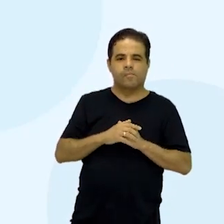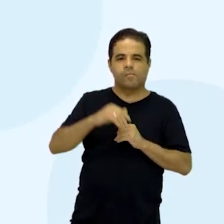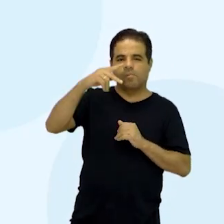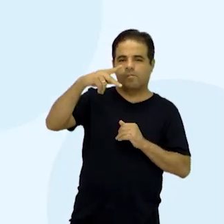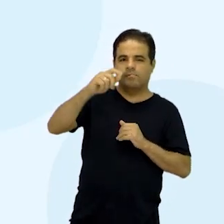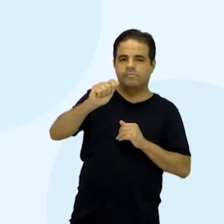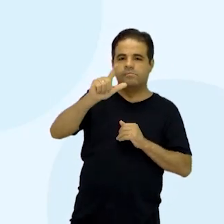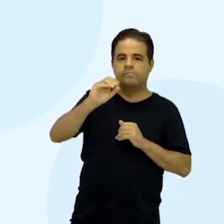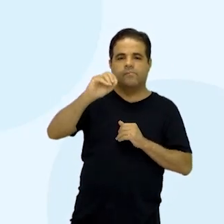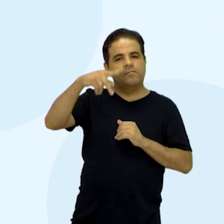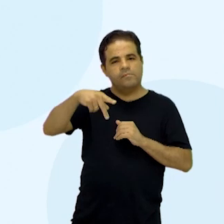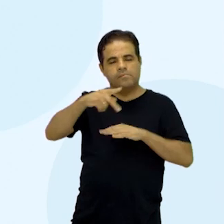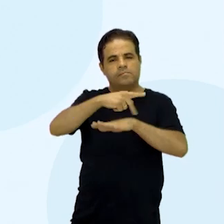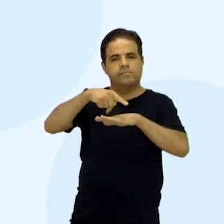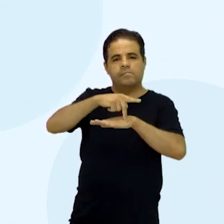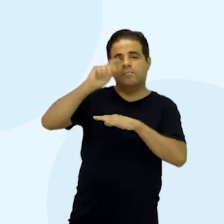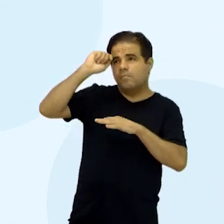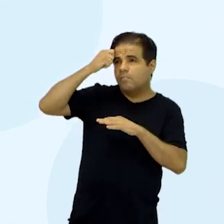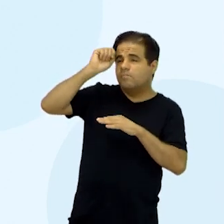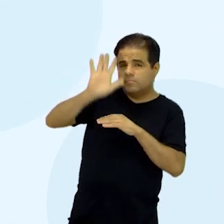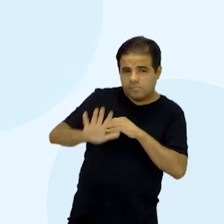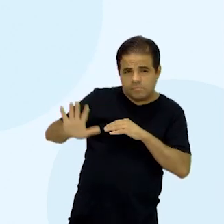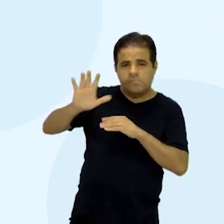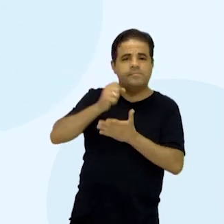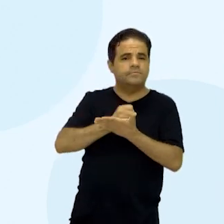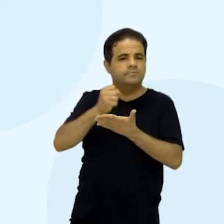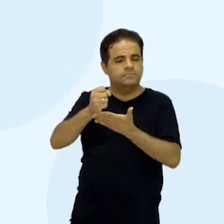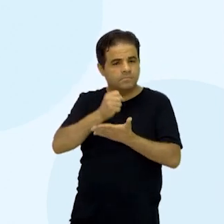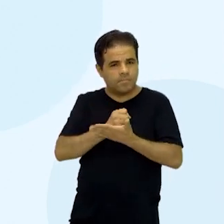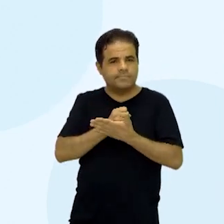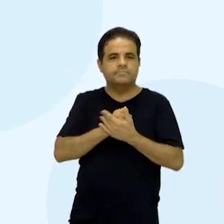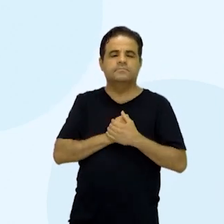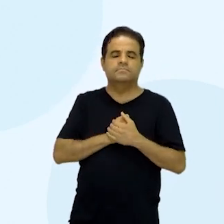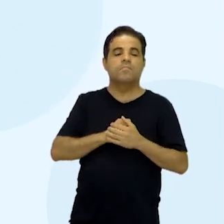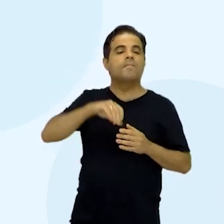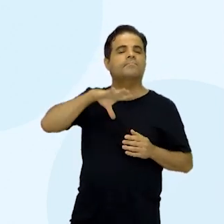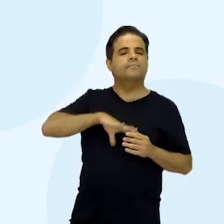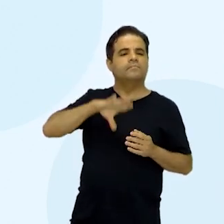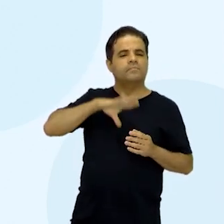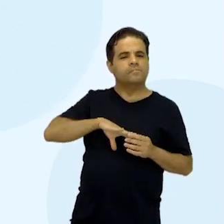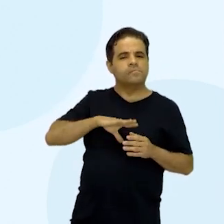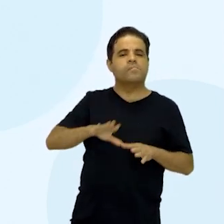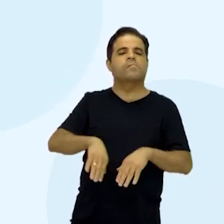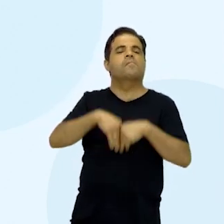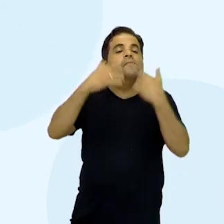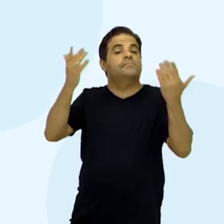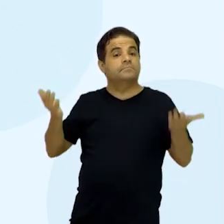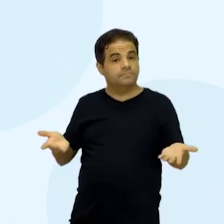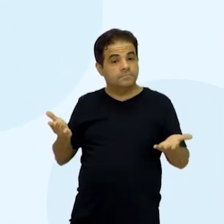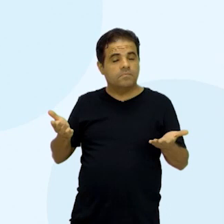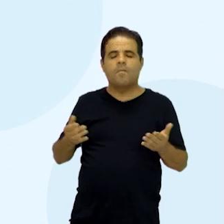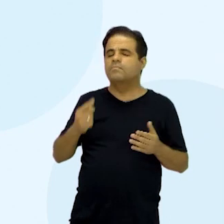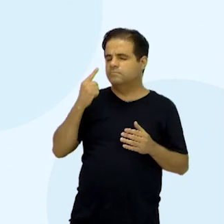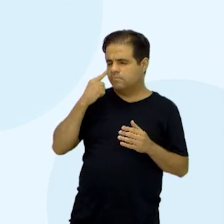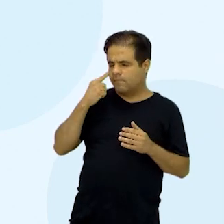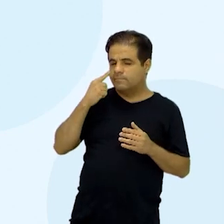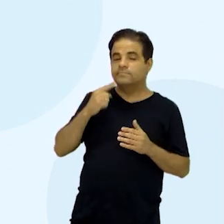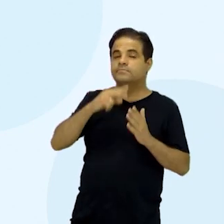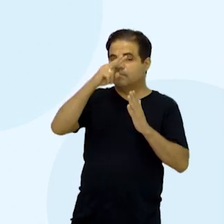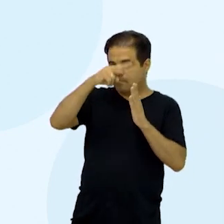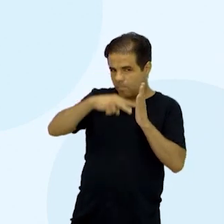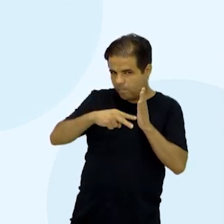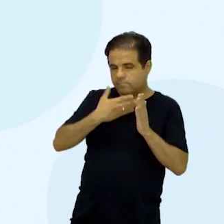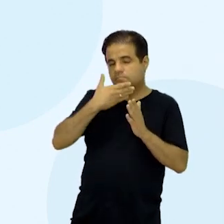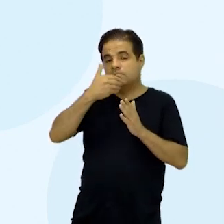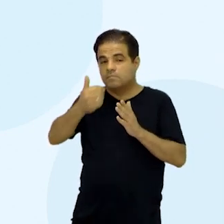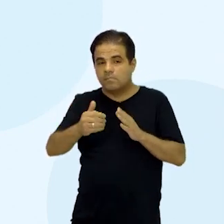Países africanos de língua oficial portuguesa. Eu vou até ler para vocês para ficar